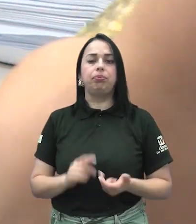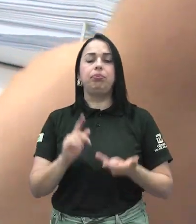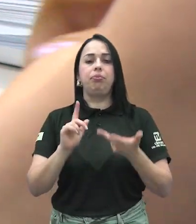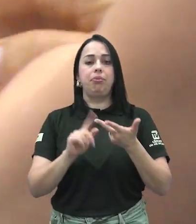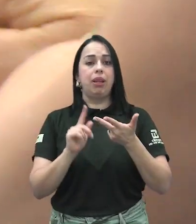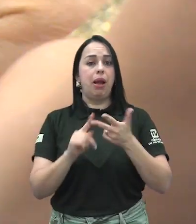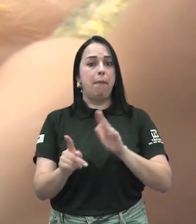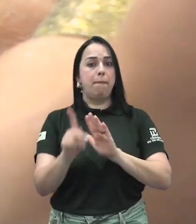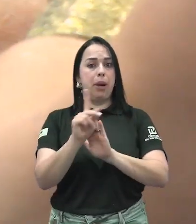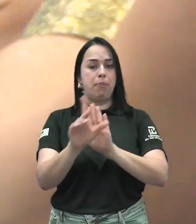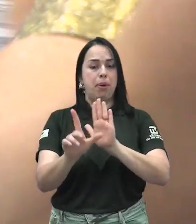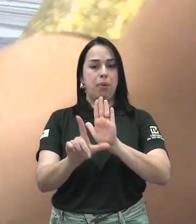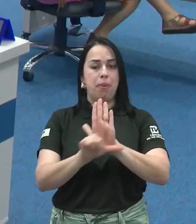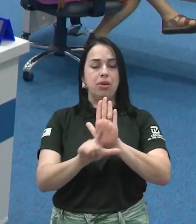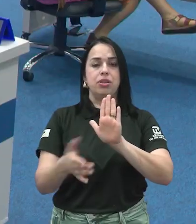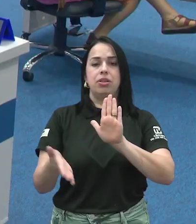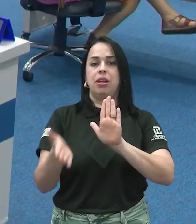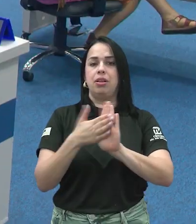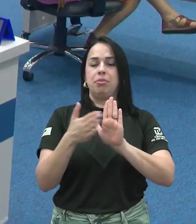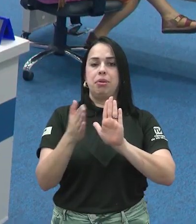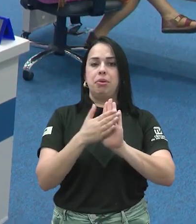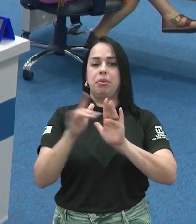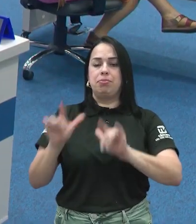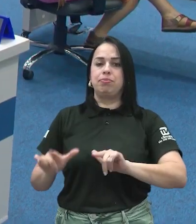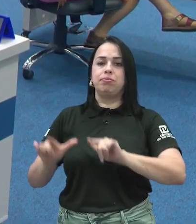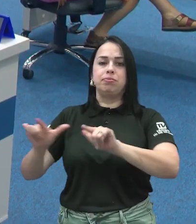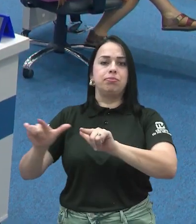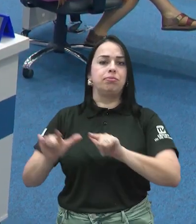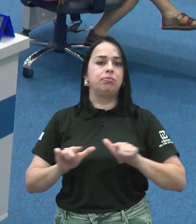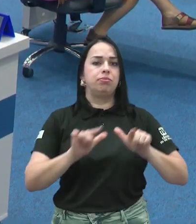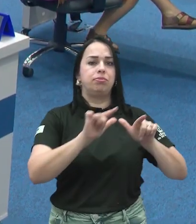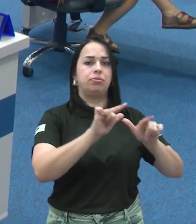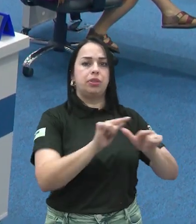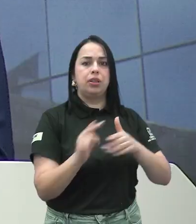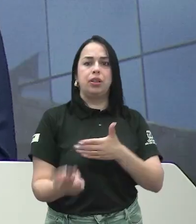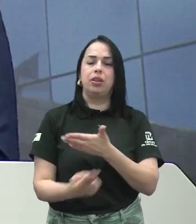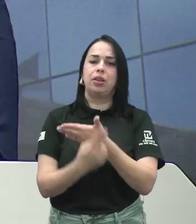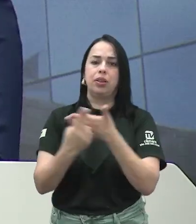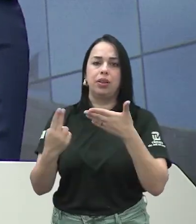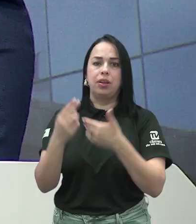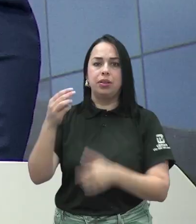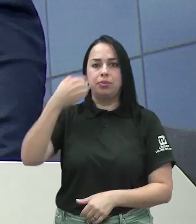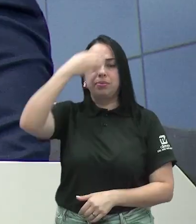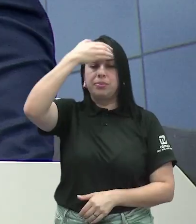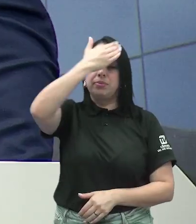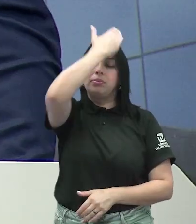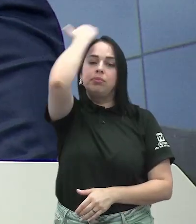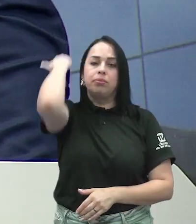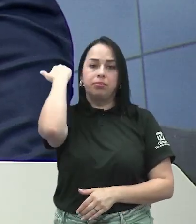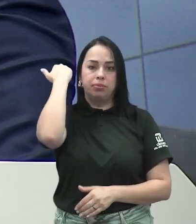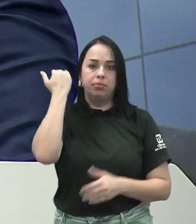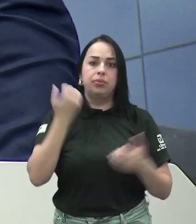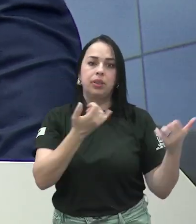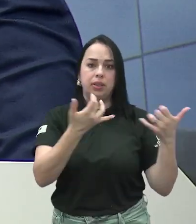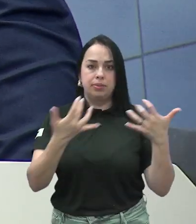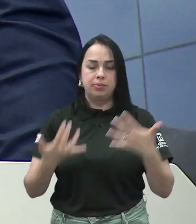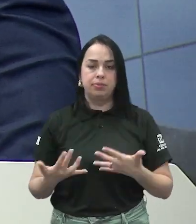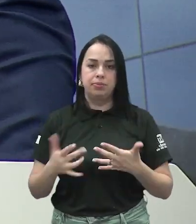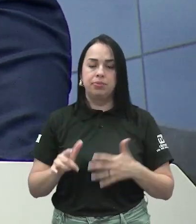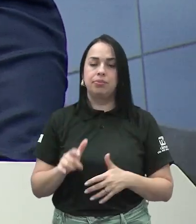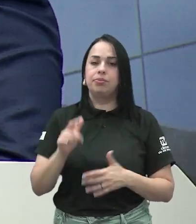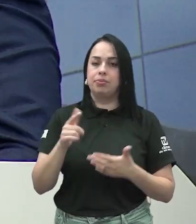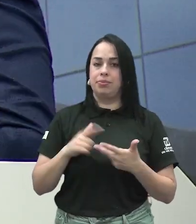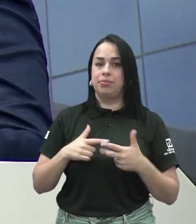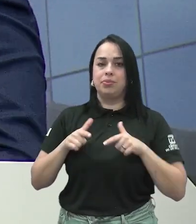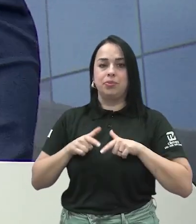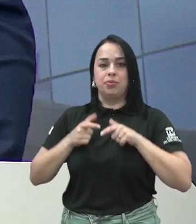das propostas aprovadas trata de entrega de honraria. É a matéria de autoria do vereador Cláudio Apolinário, que